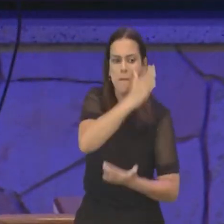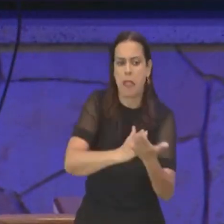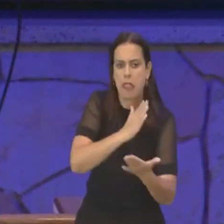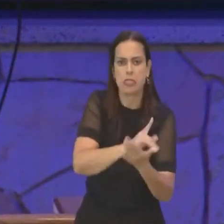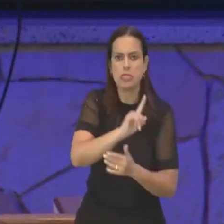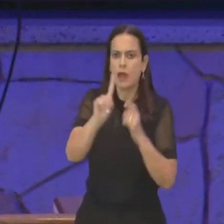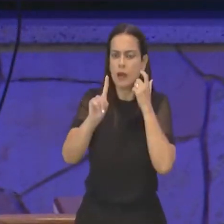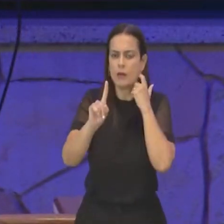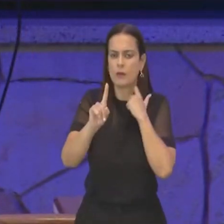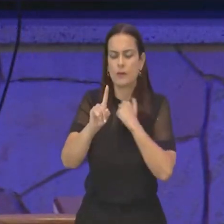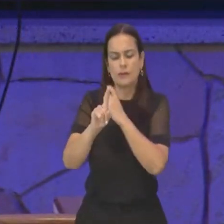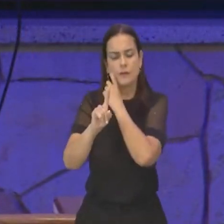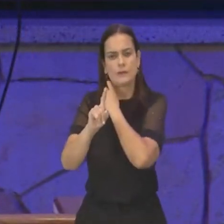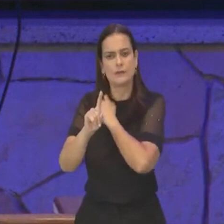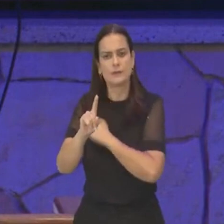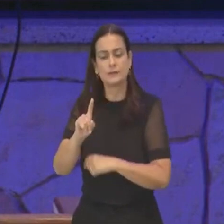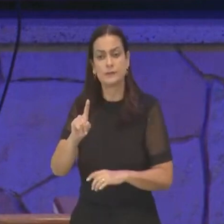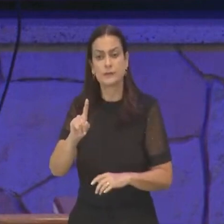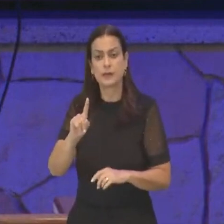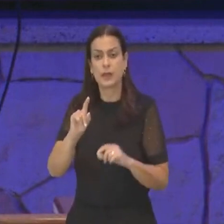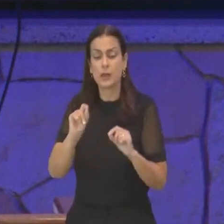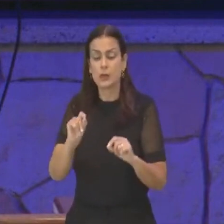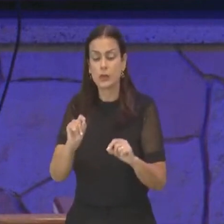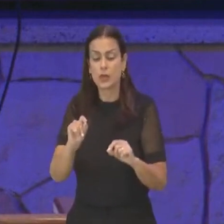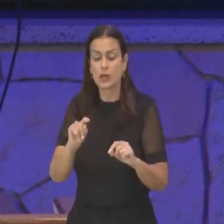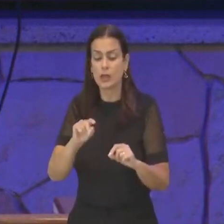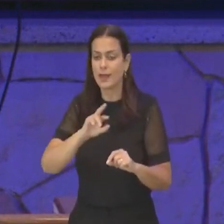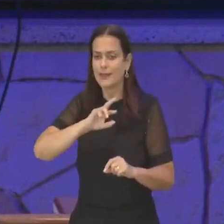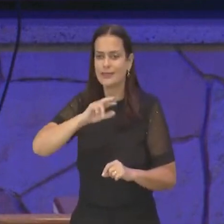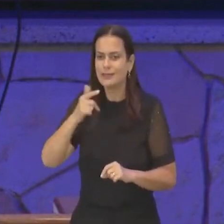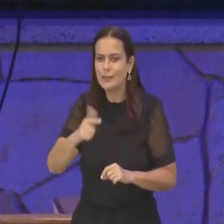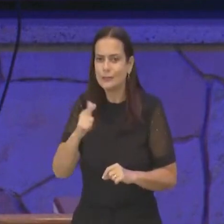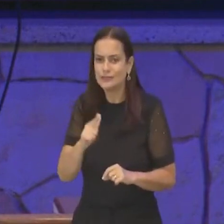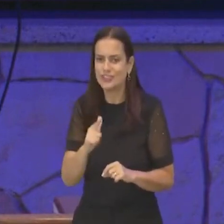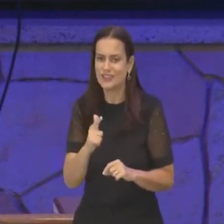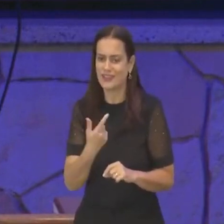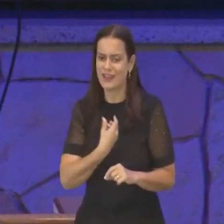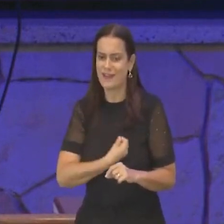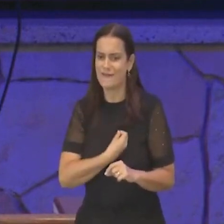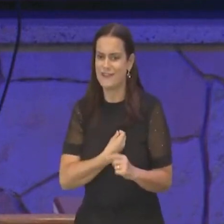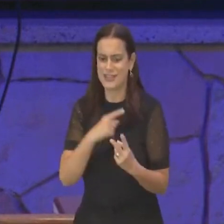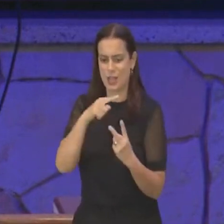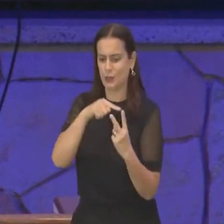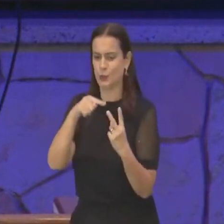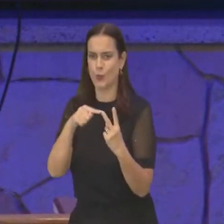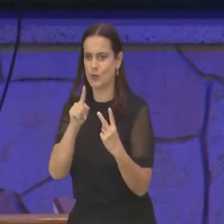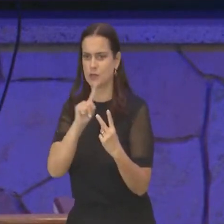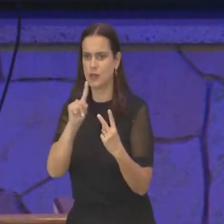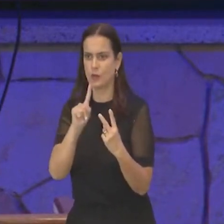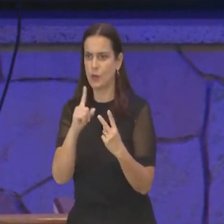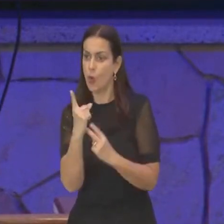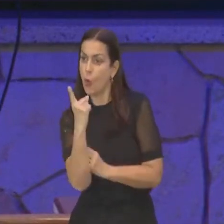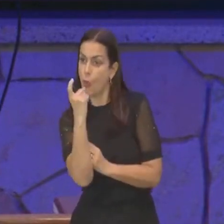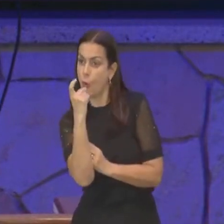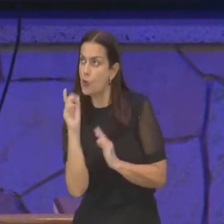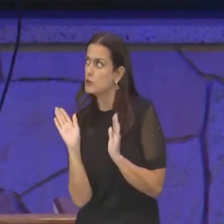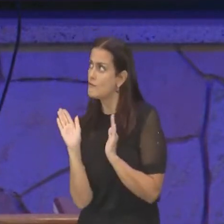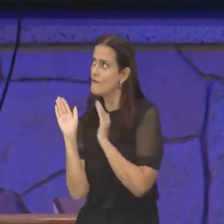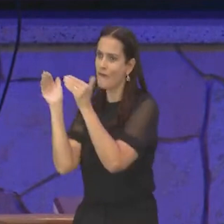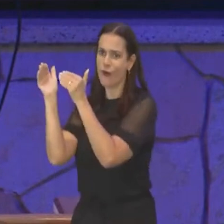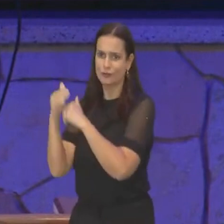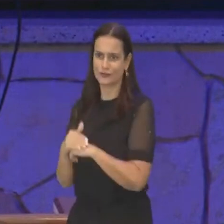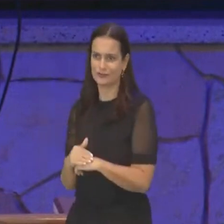de tal maneira que não havia duplicidade, não havia